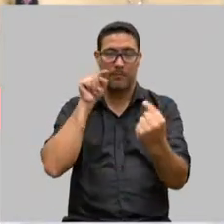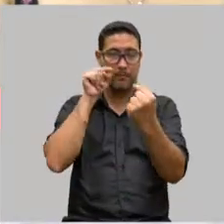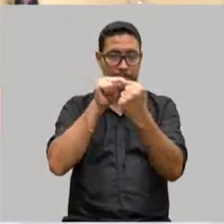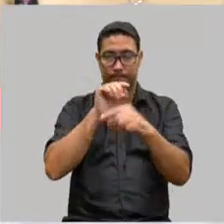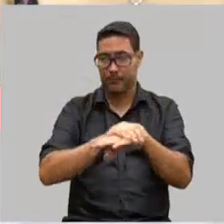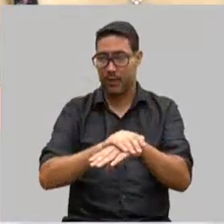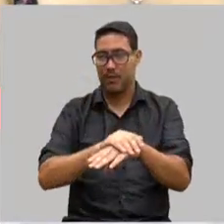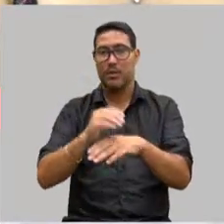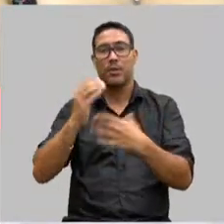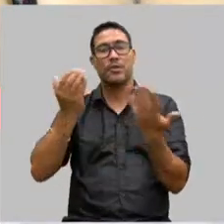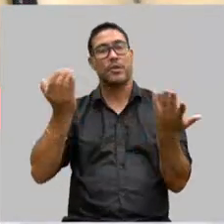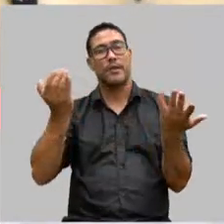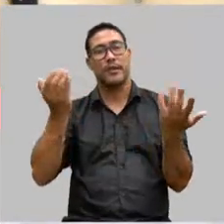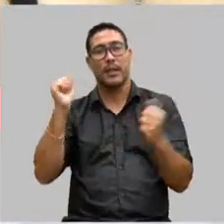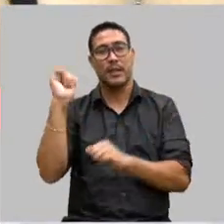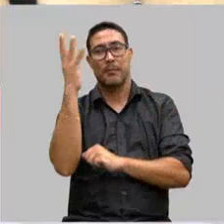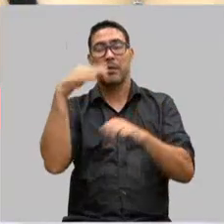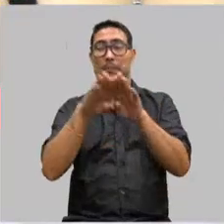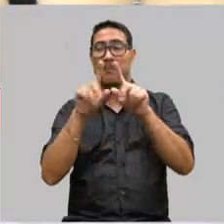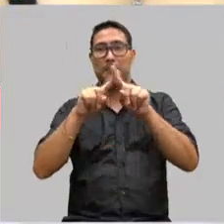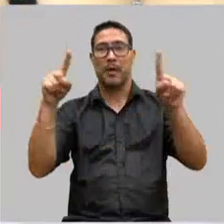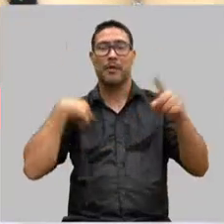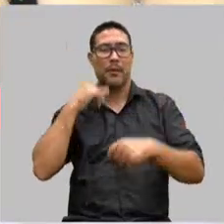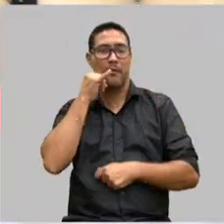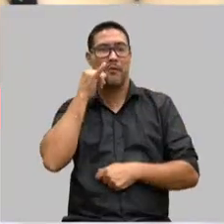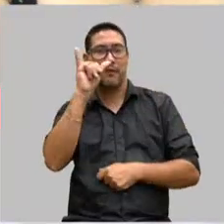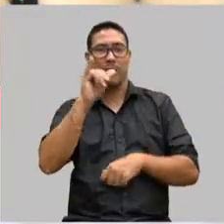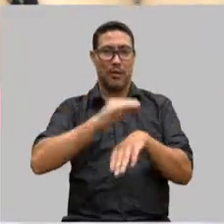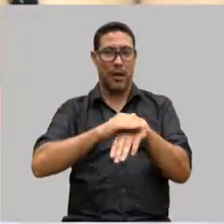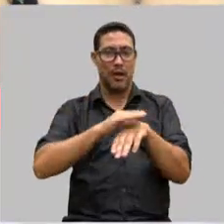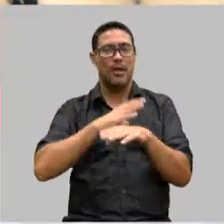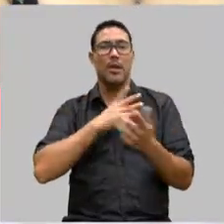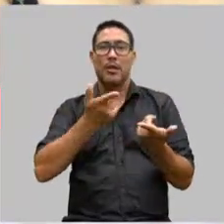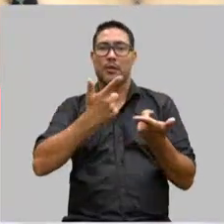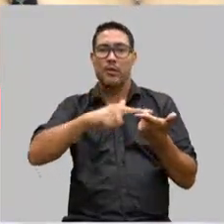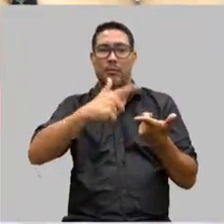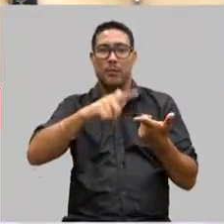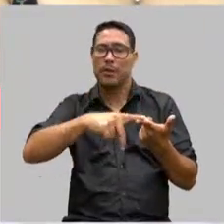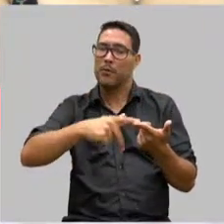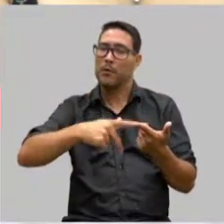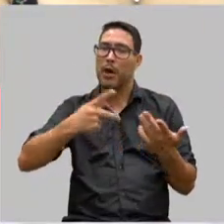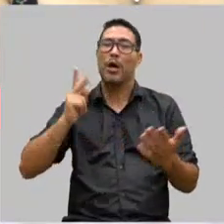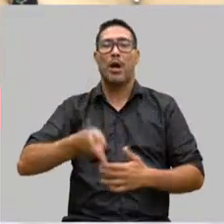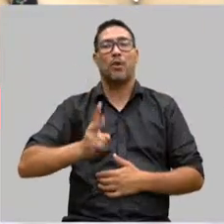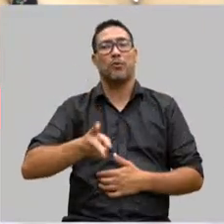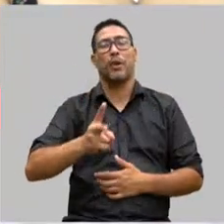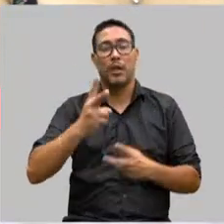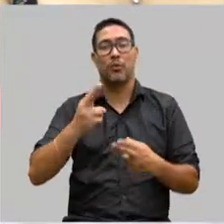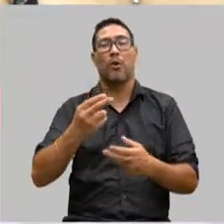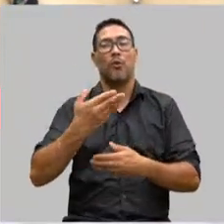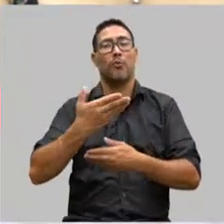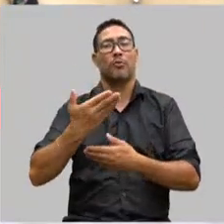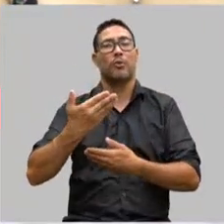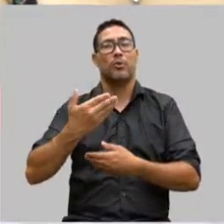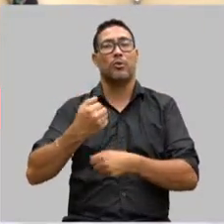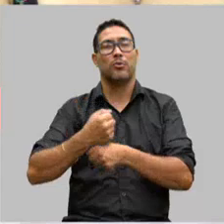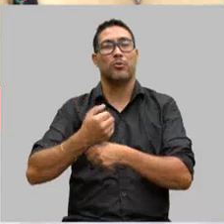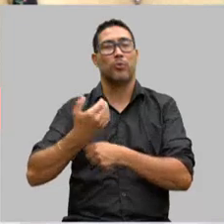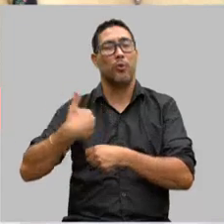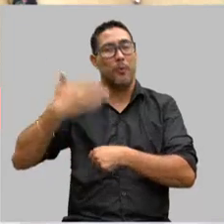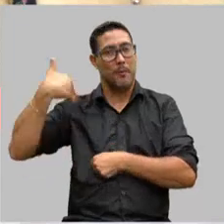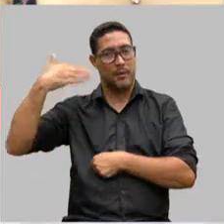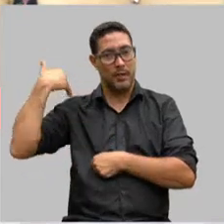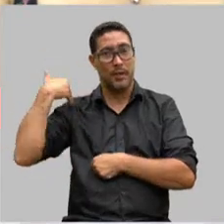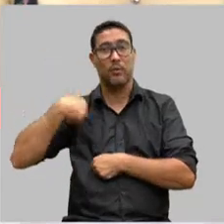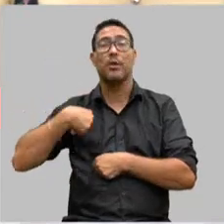também evitar que essas soluções não reproduzam problemas do passado. Lítio é também mineração, nós temos que ter um cuidado